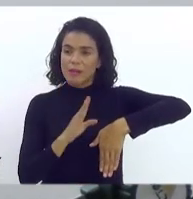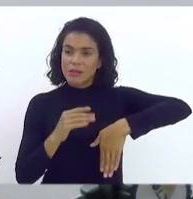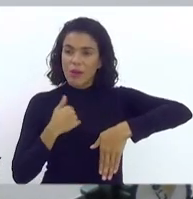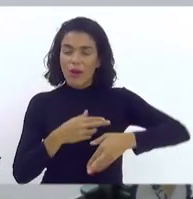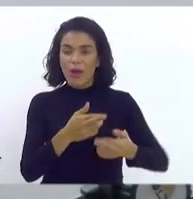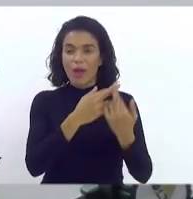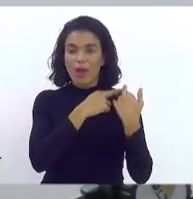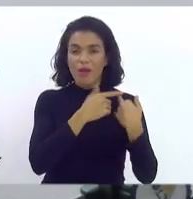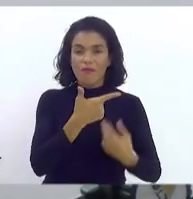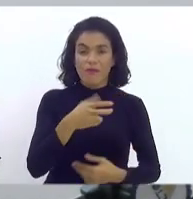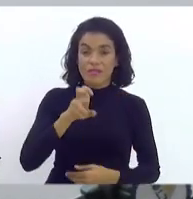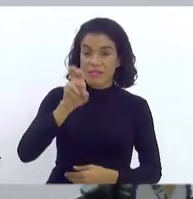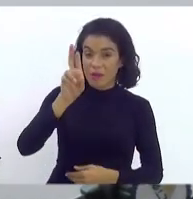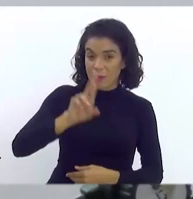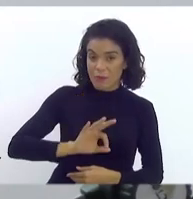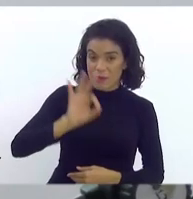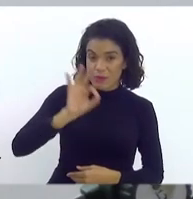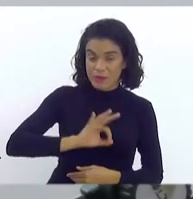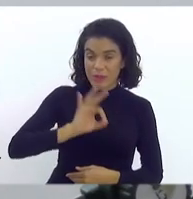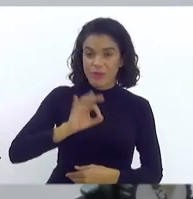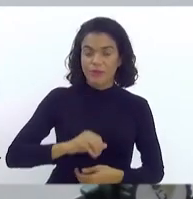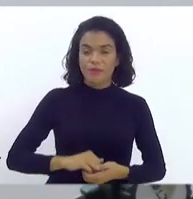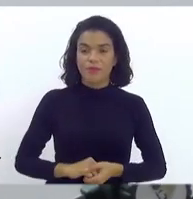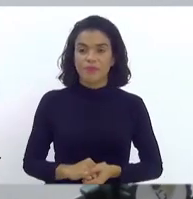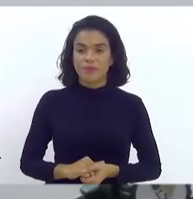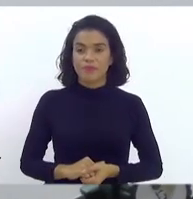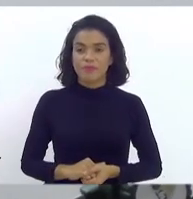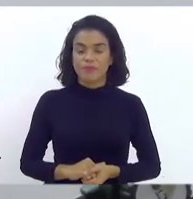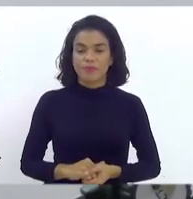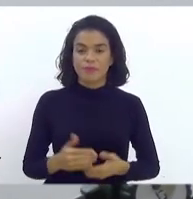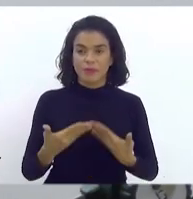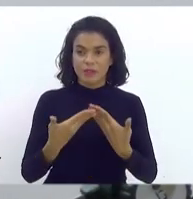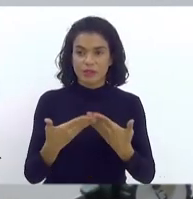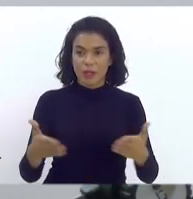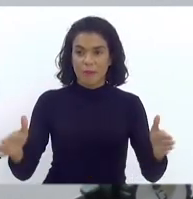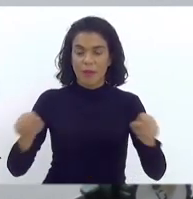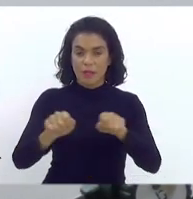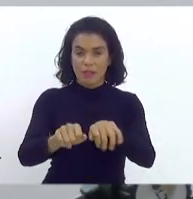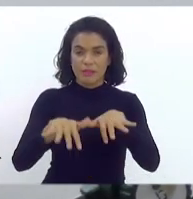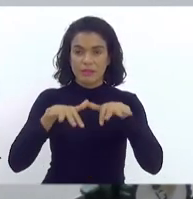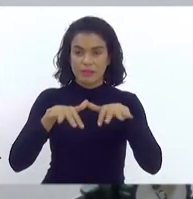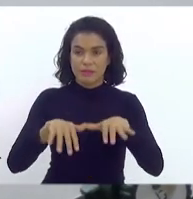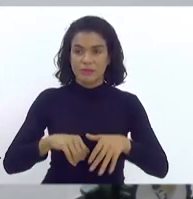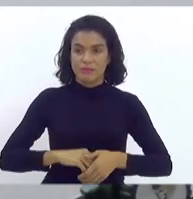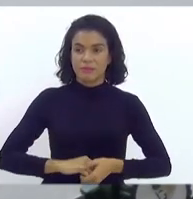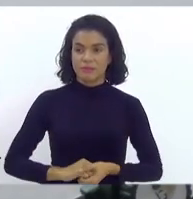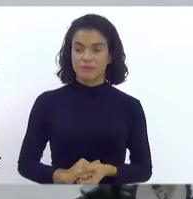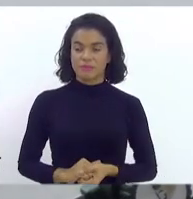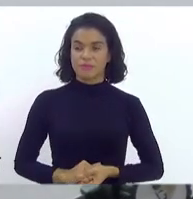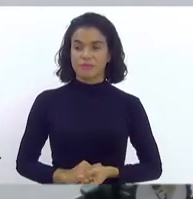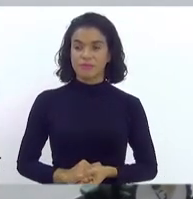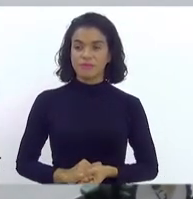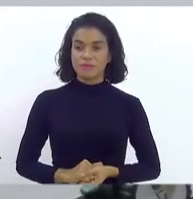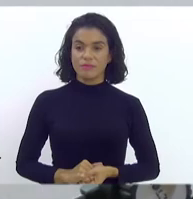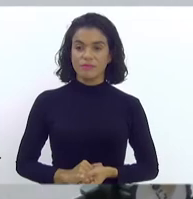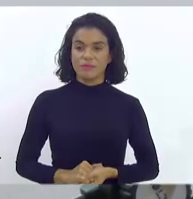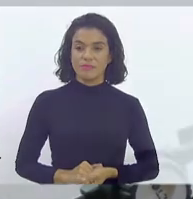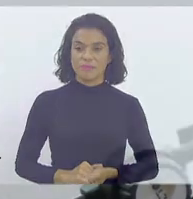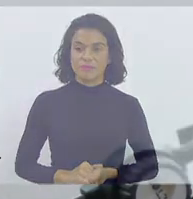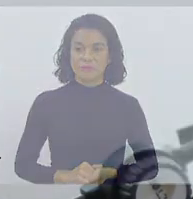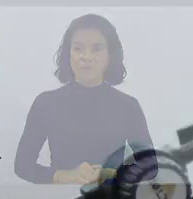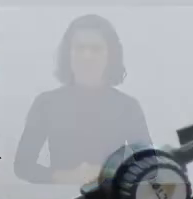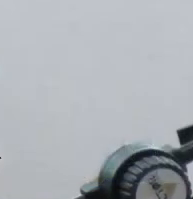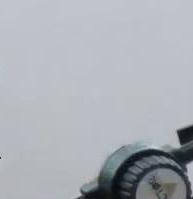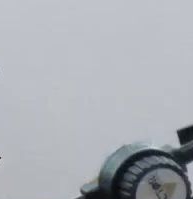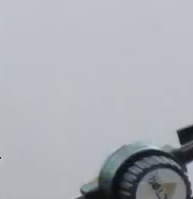responsável 25% pelo consumo. Correto? É a capilarização. Hoje você tem 25% do